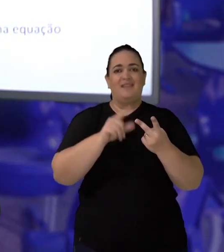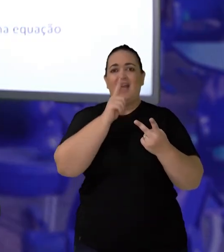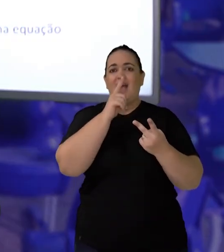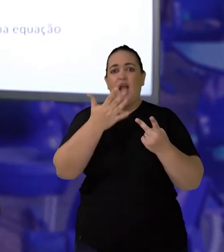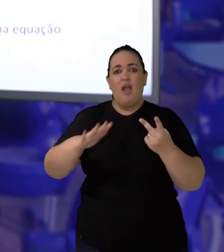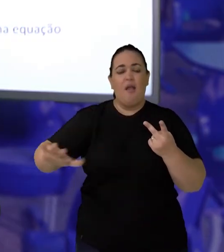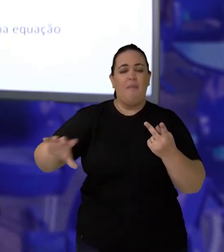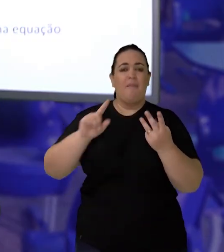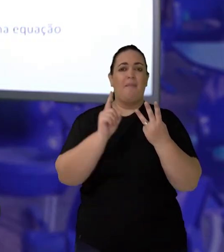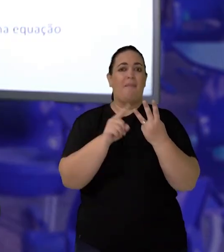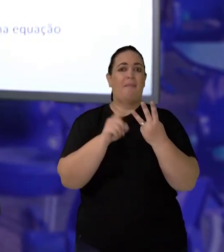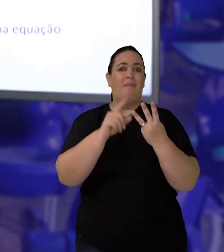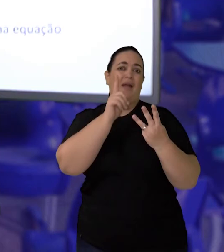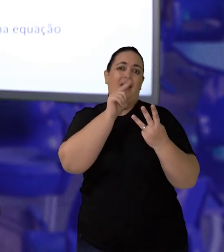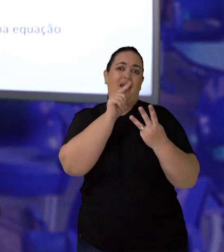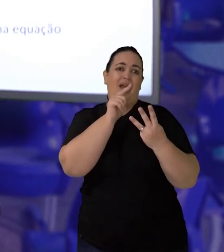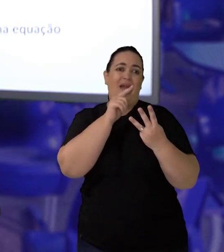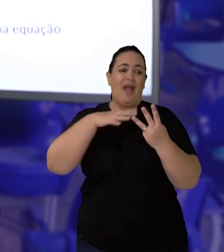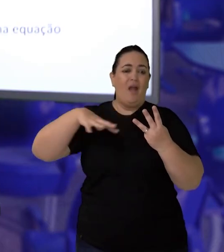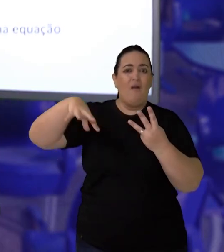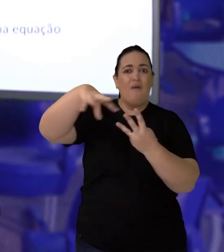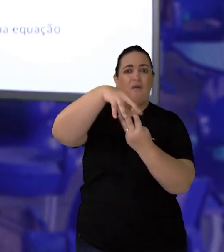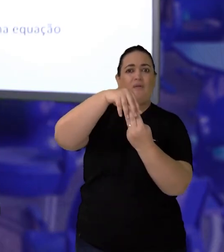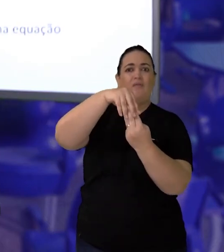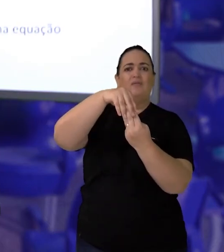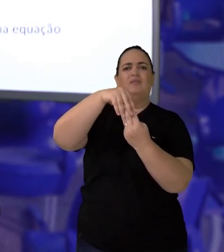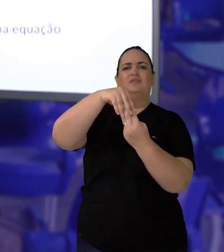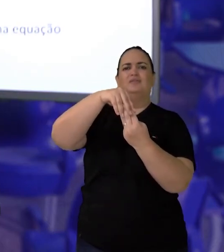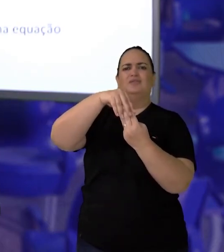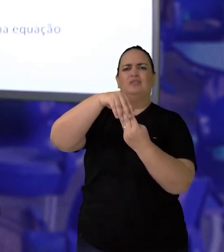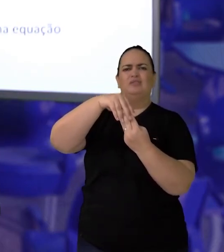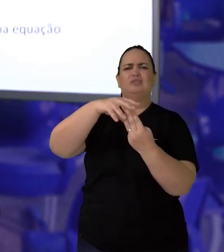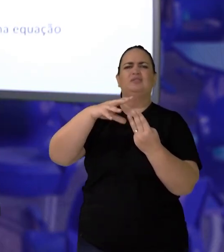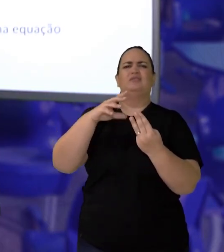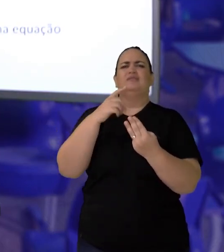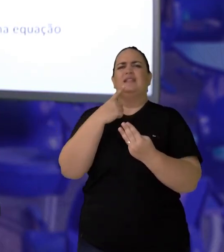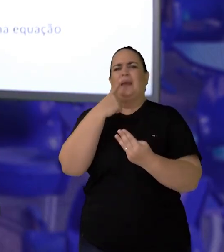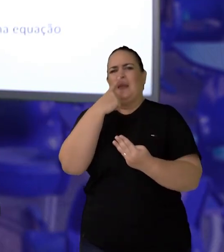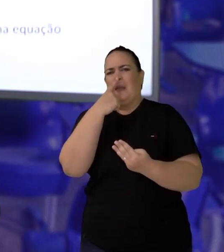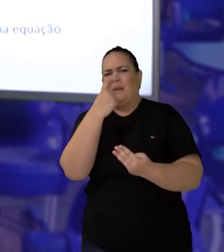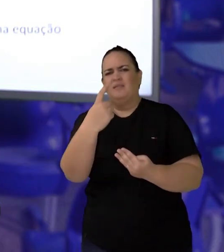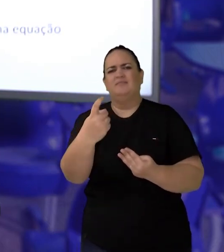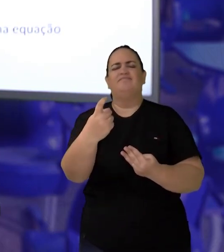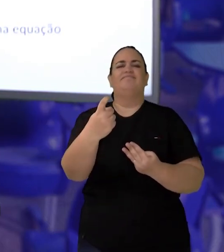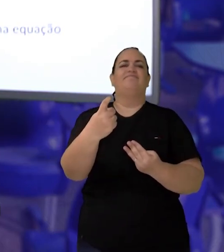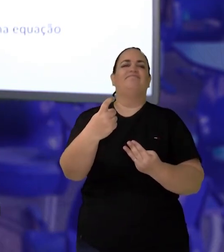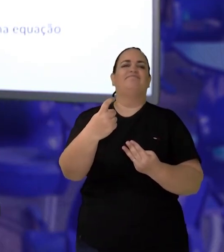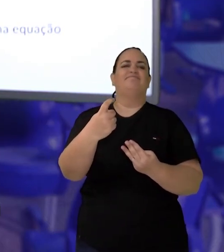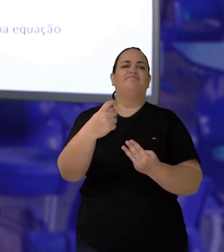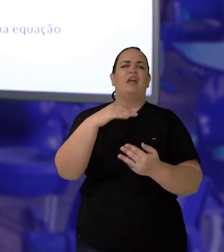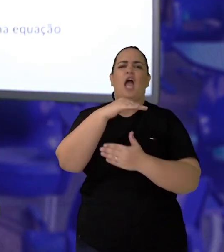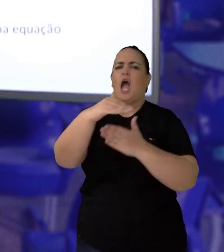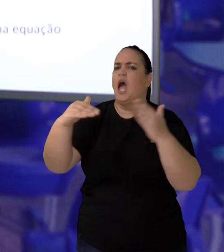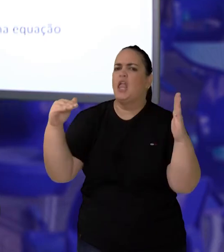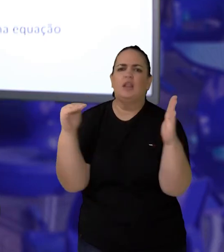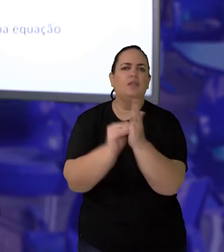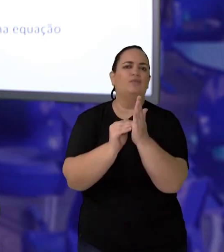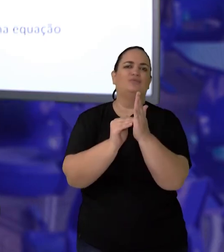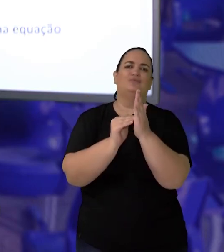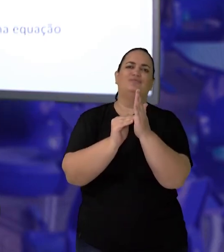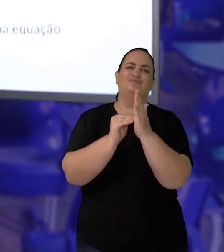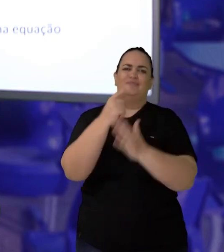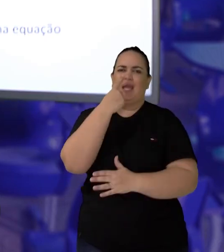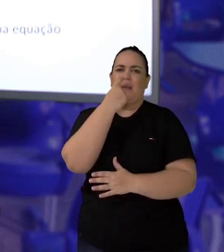ao mar, trazem danos à água também que está ali presente, beleza? Lençol freático, tudo que vocês puderem